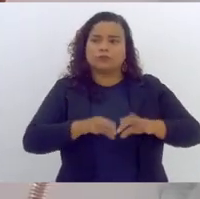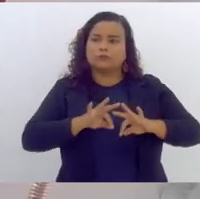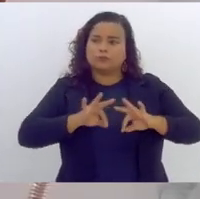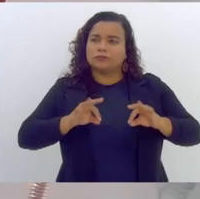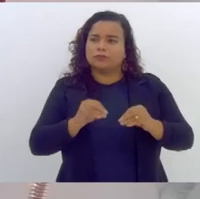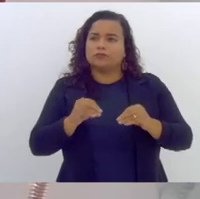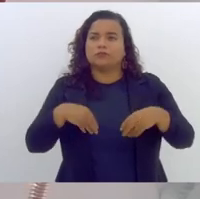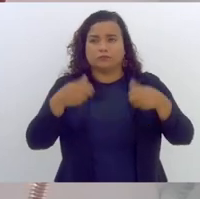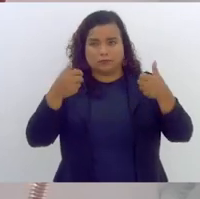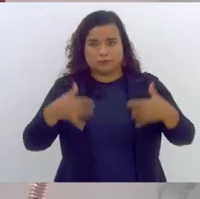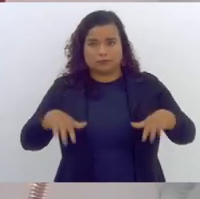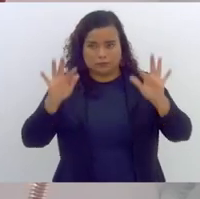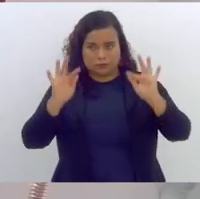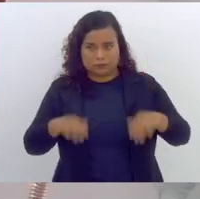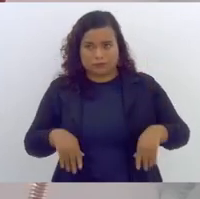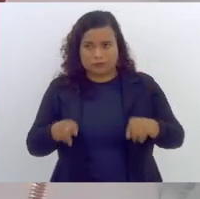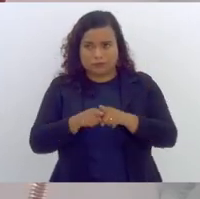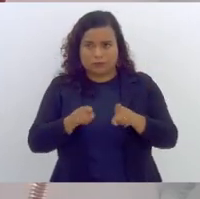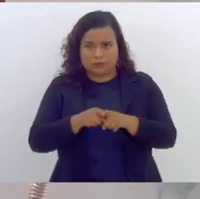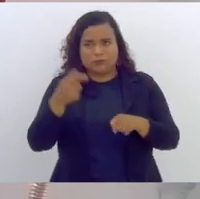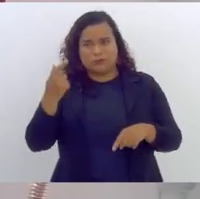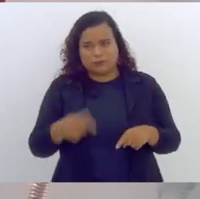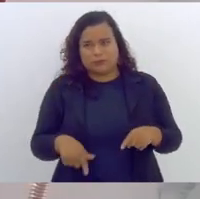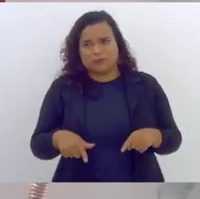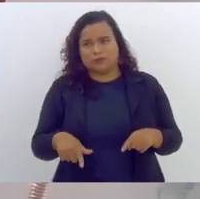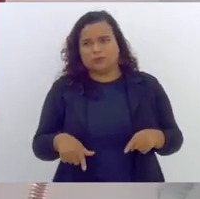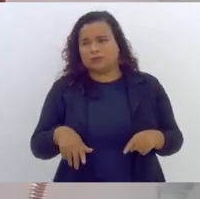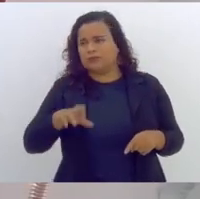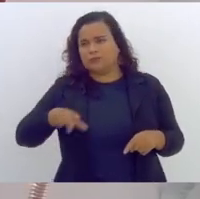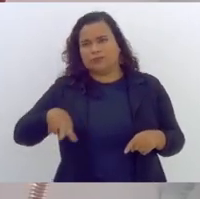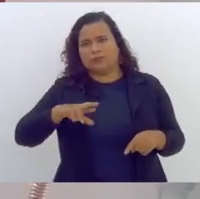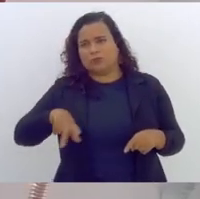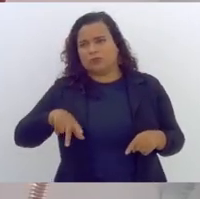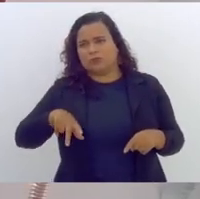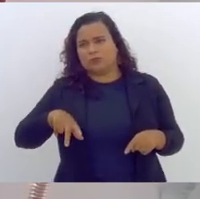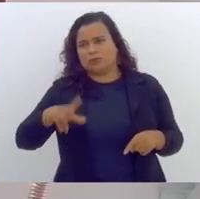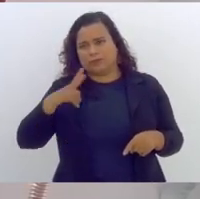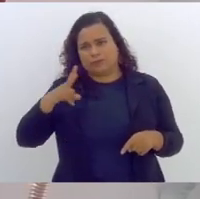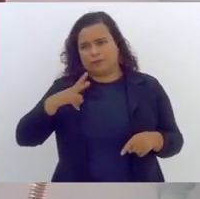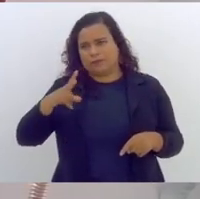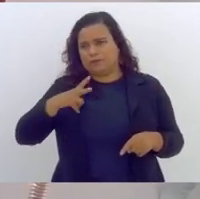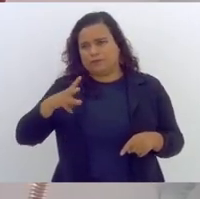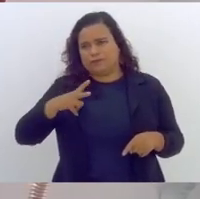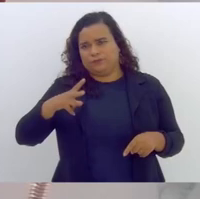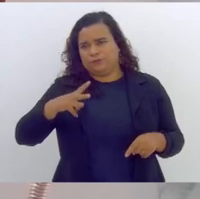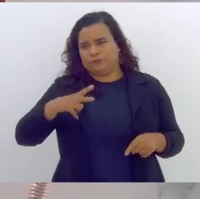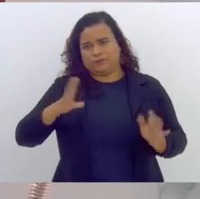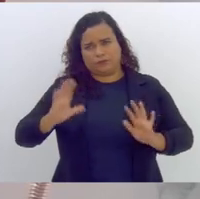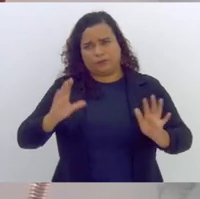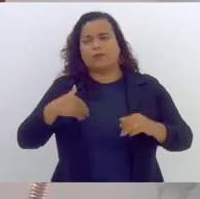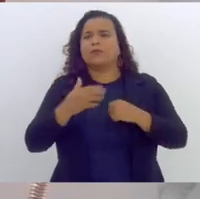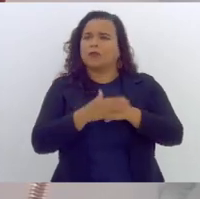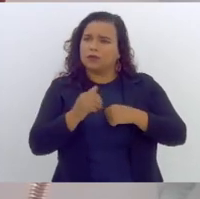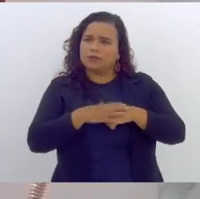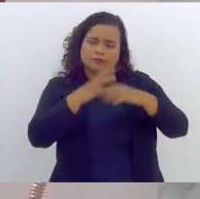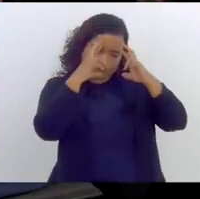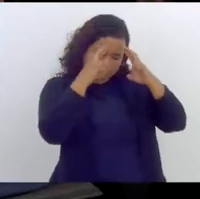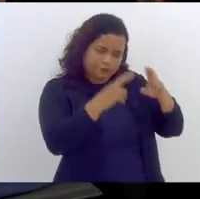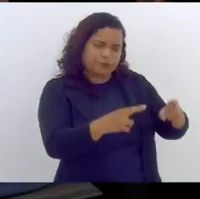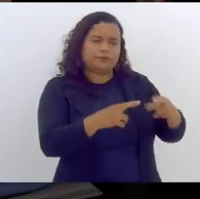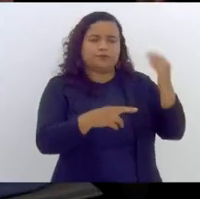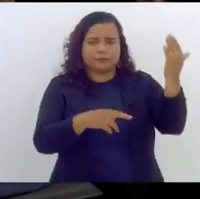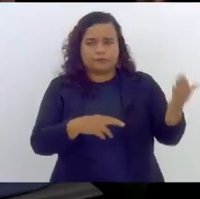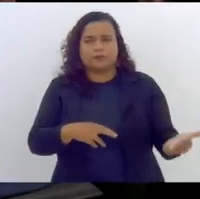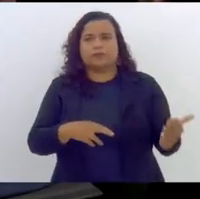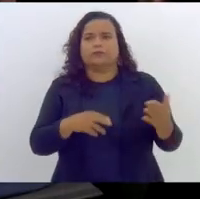termino dizendo mais uma vez no leve de forma nenhuma para o pessoal da tua chance todo respeito e carinho tem o senhor a polícia civil